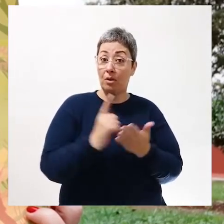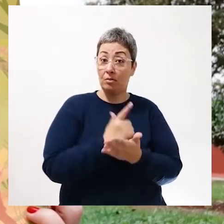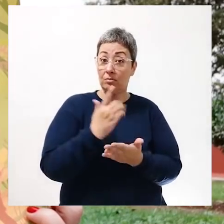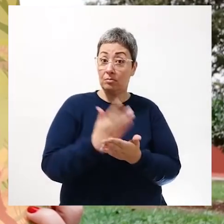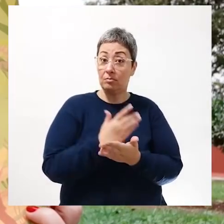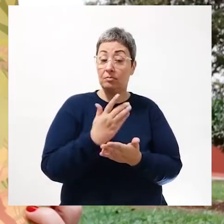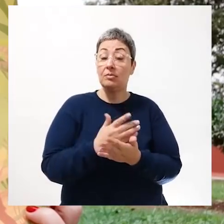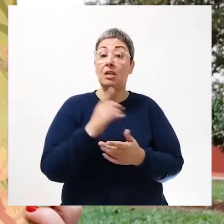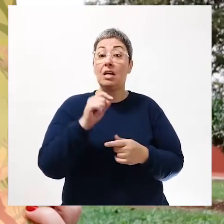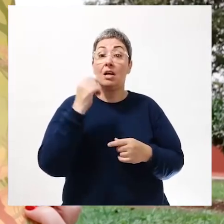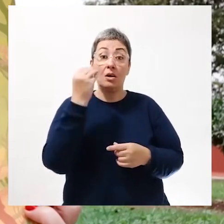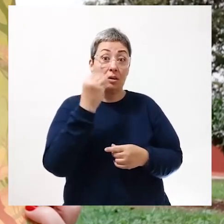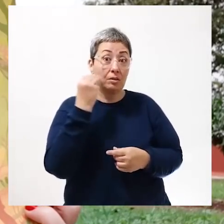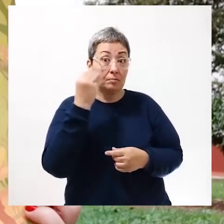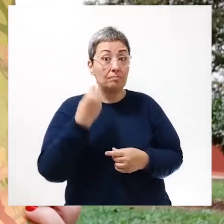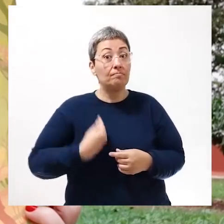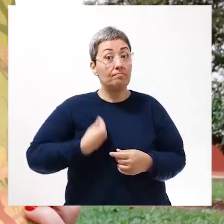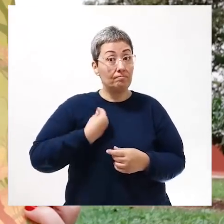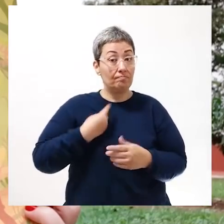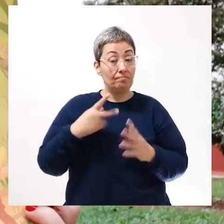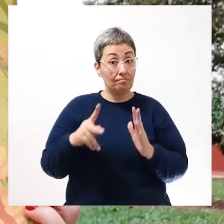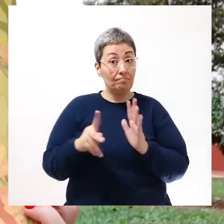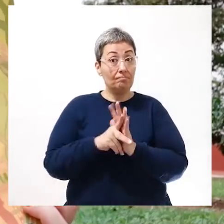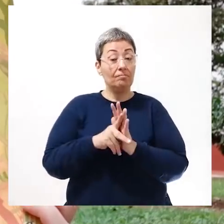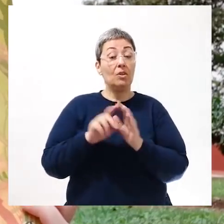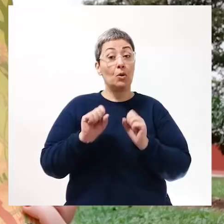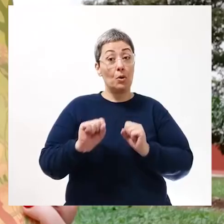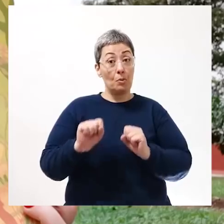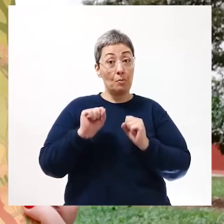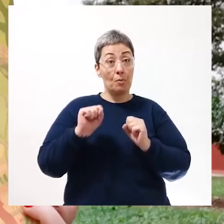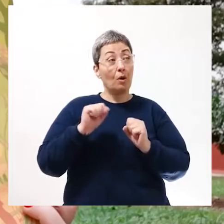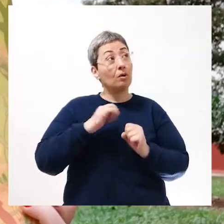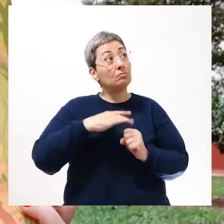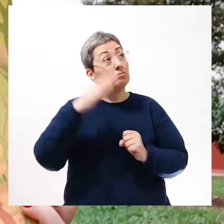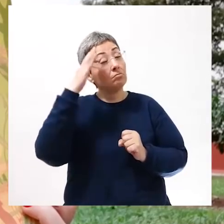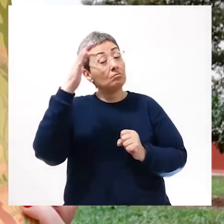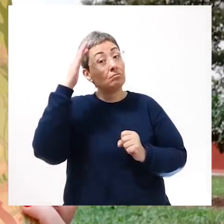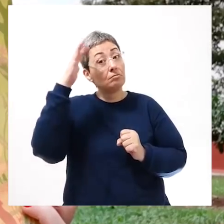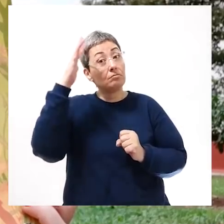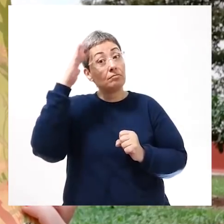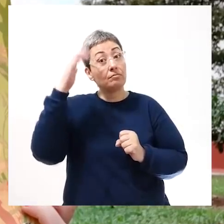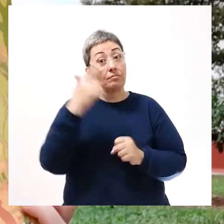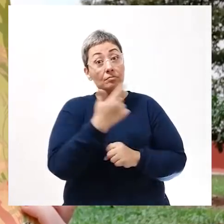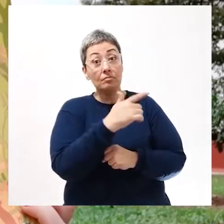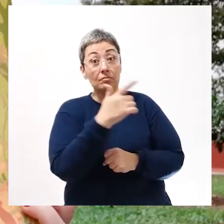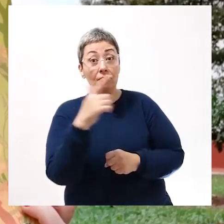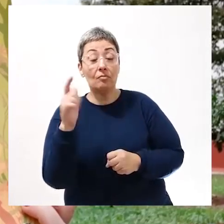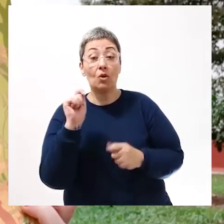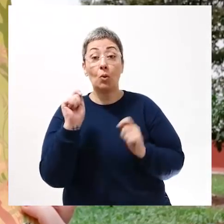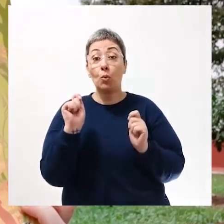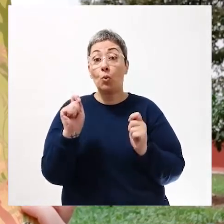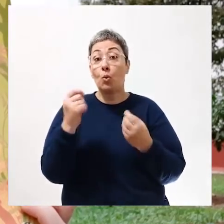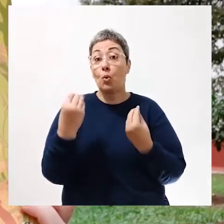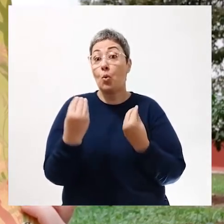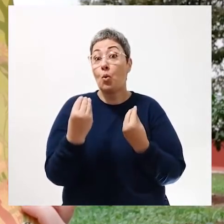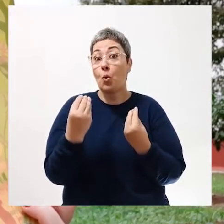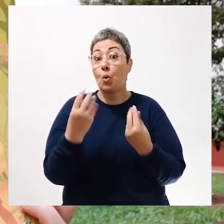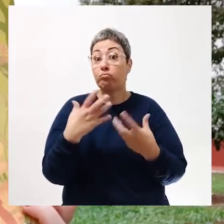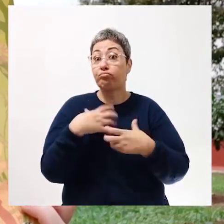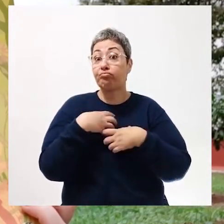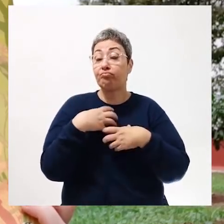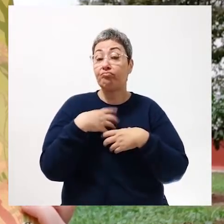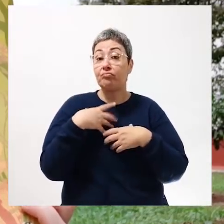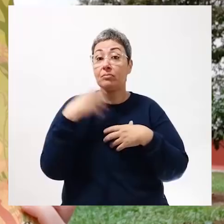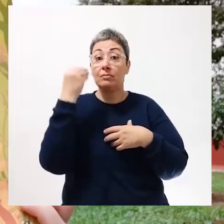literatura. Essa é uma experiência de vida que nos permite imaginarmos outras possibilidades de viver e